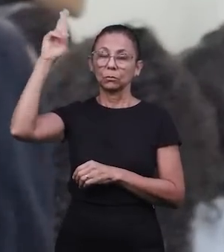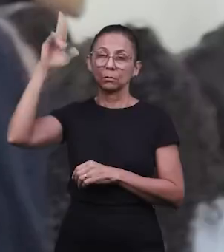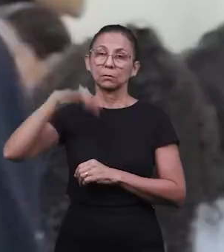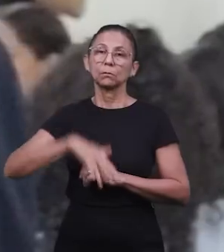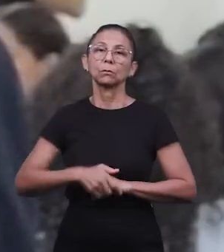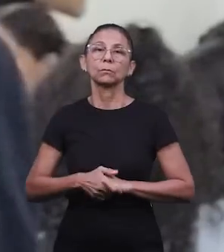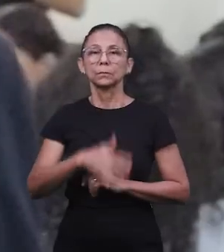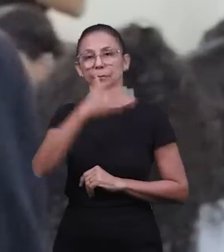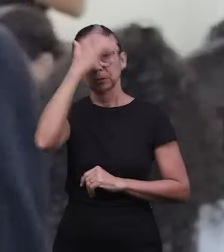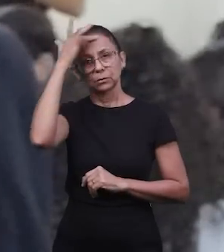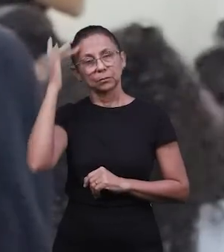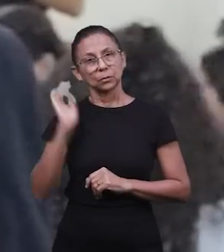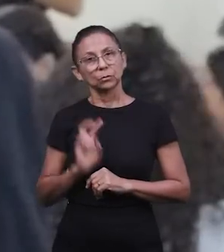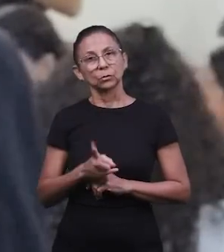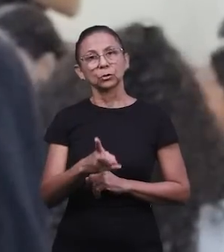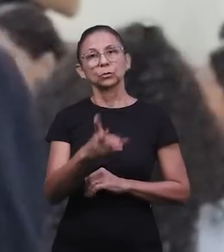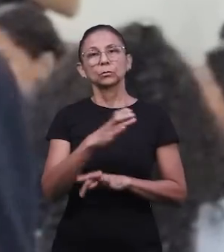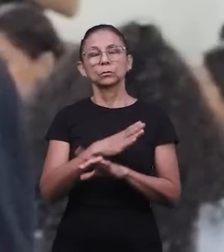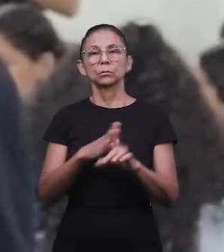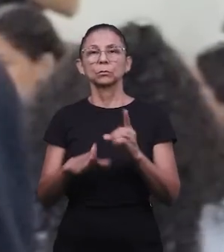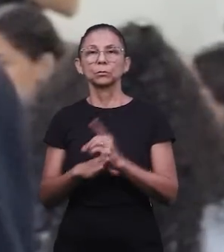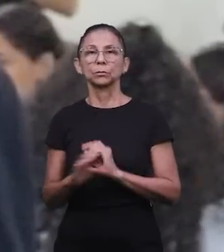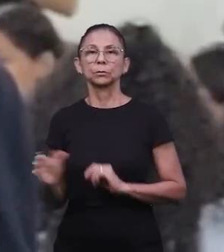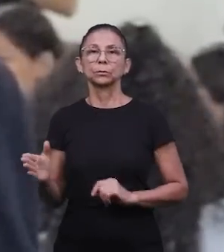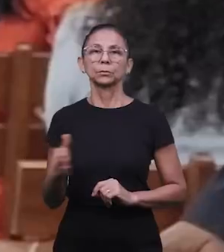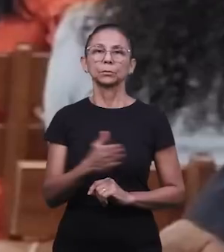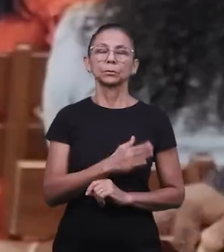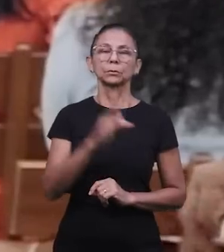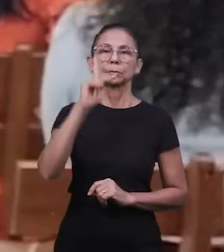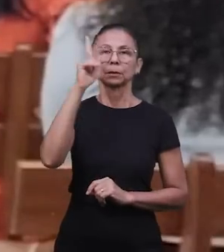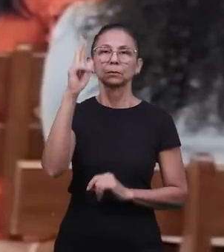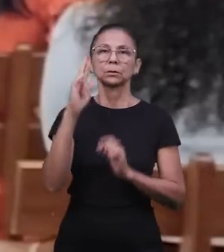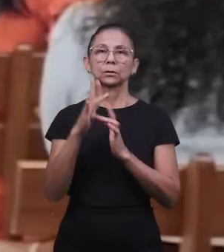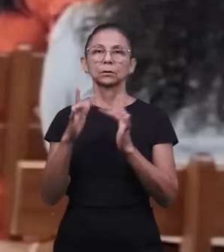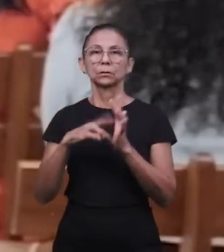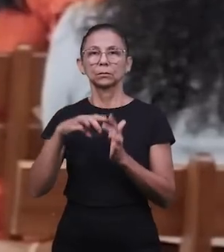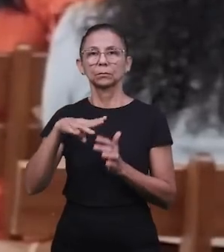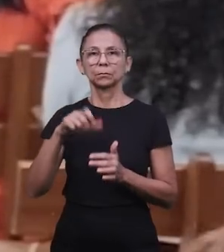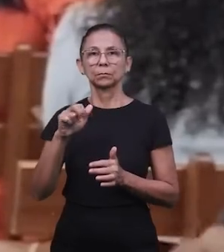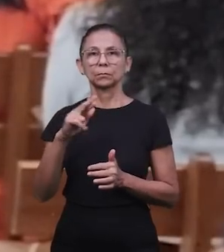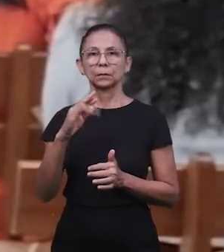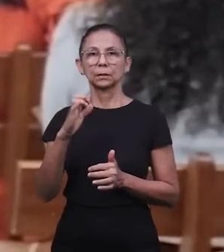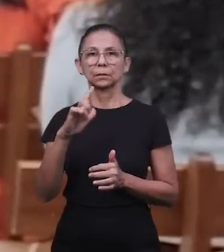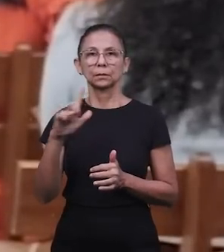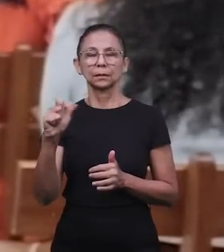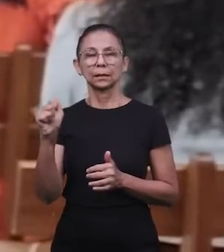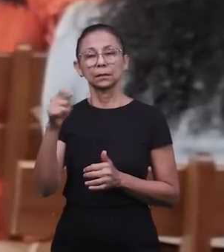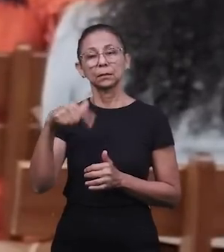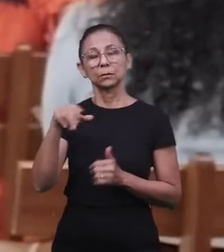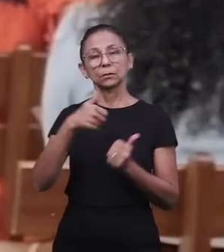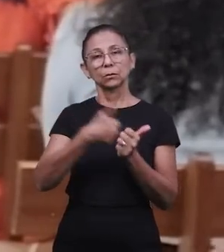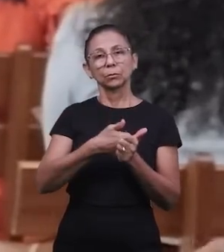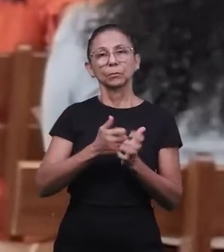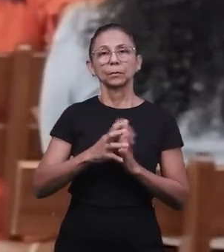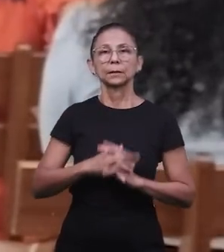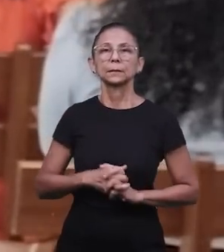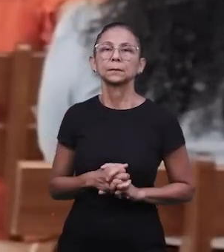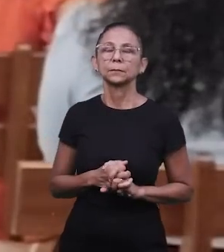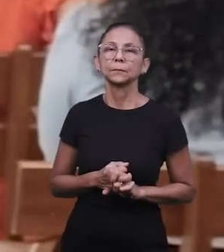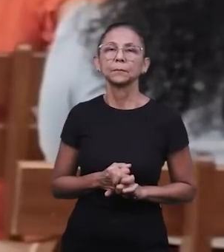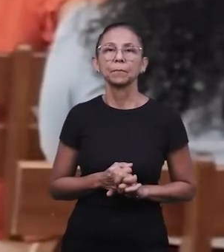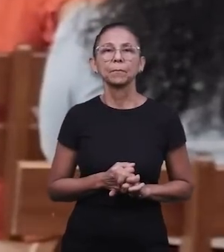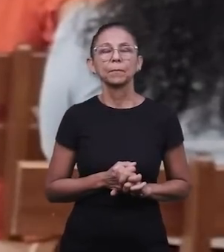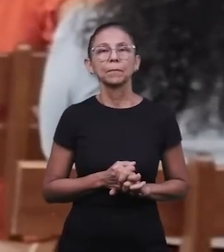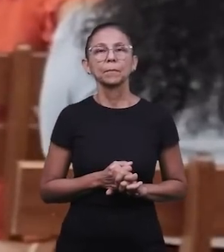que eles possam continuar conosco, participando do culto. A paz do Senhor Marcelo, a paz do Senhor a todos que nos acompanham.